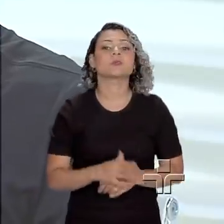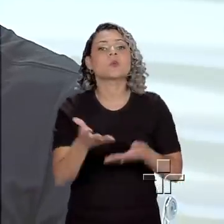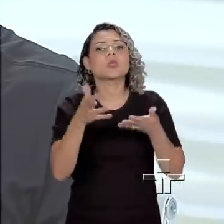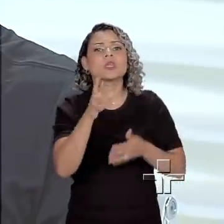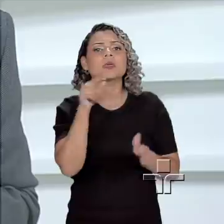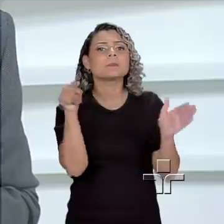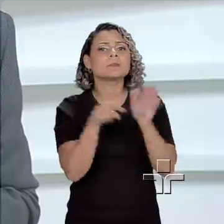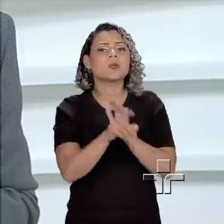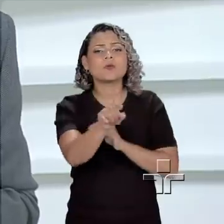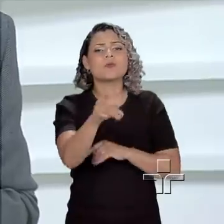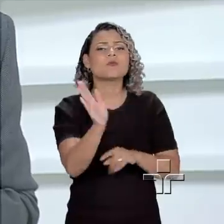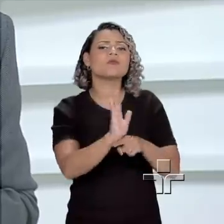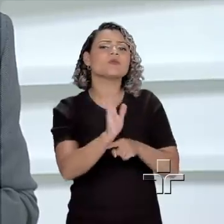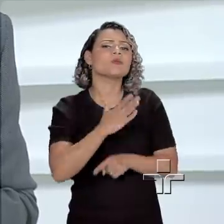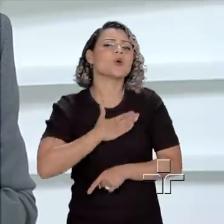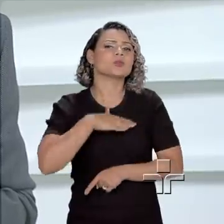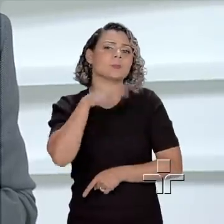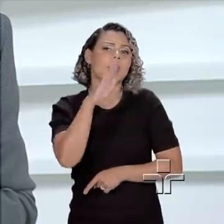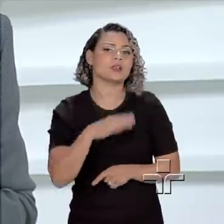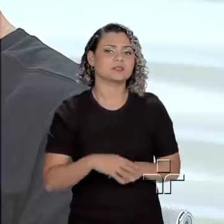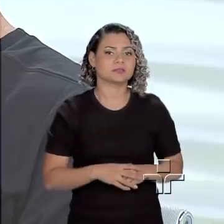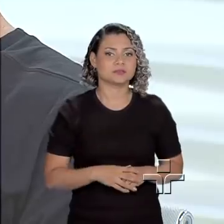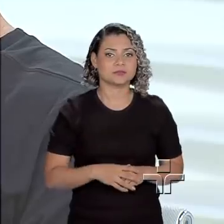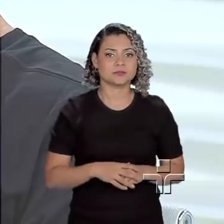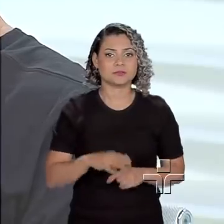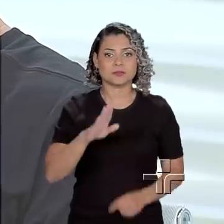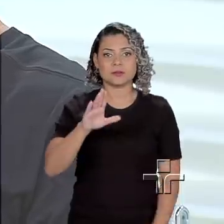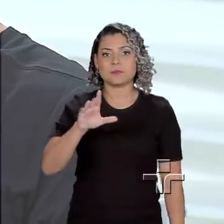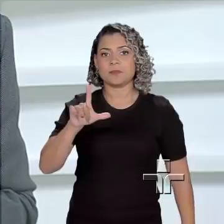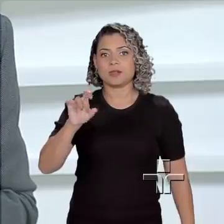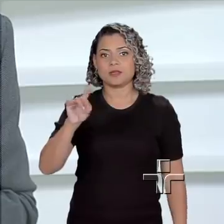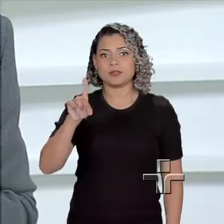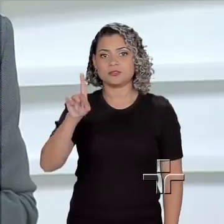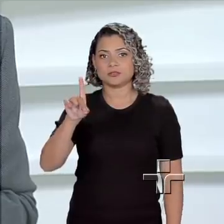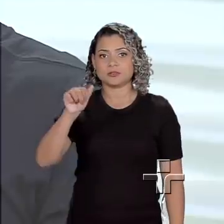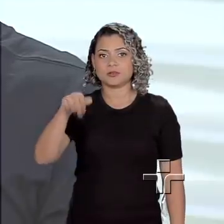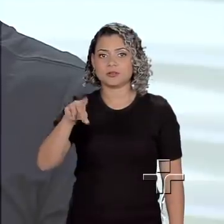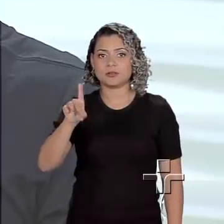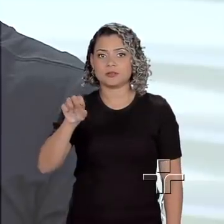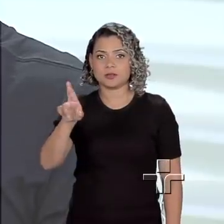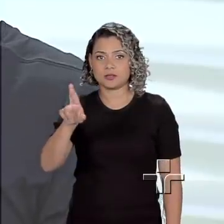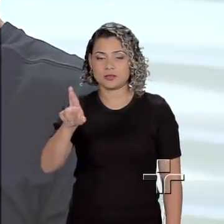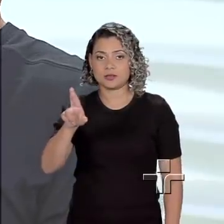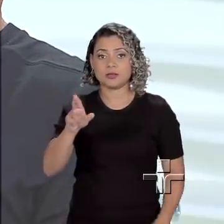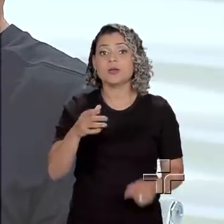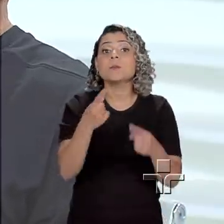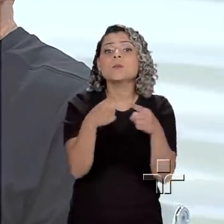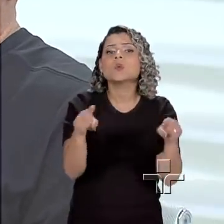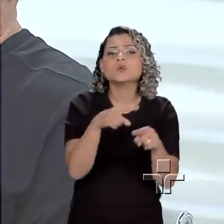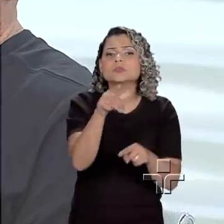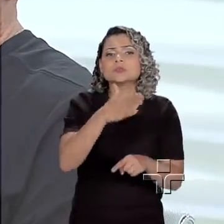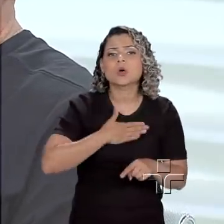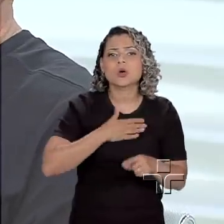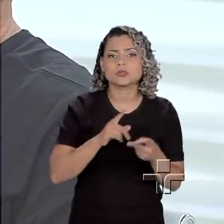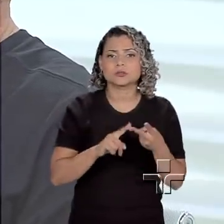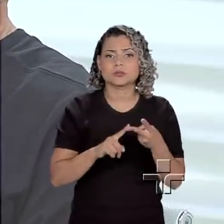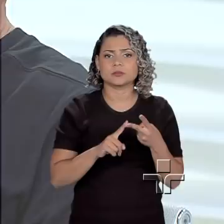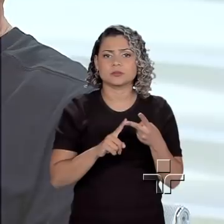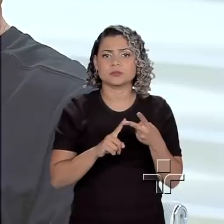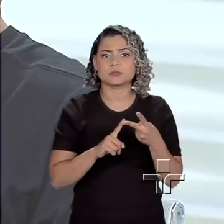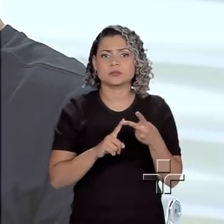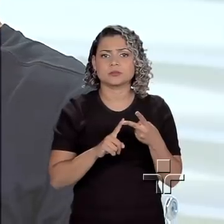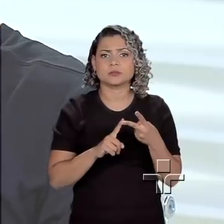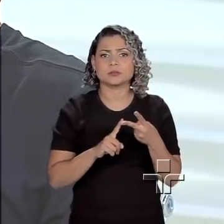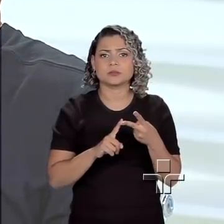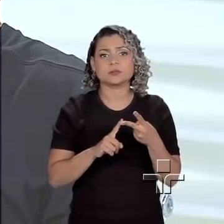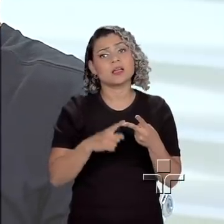dissesse qual é o filme da sua vida. Blade Runner. E a música? A música... Talvez ela